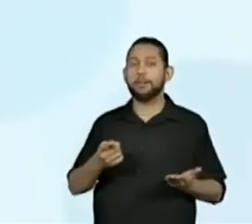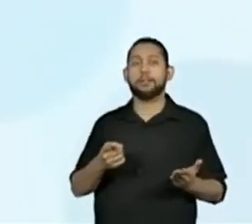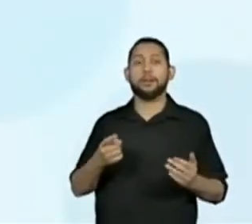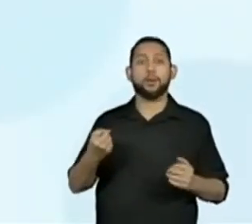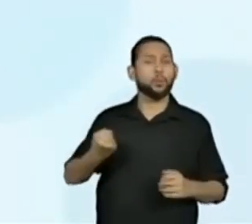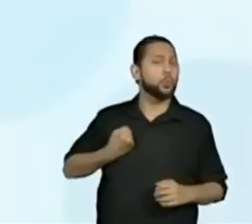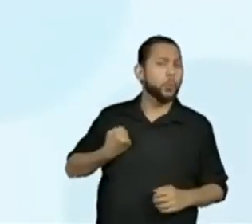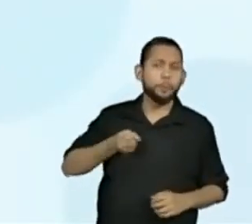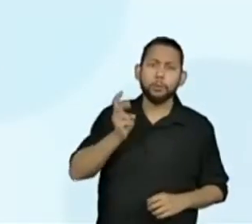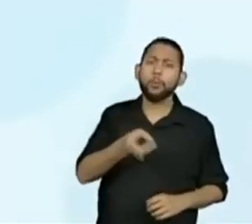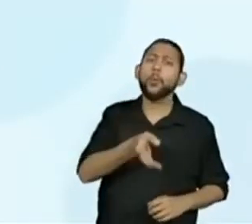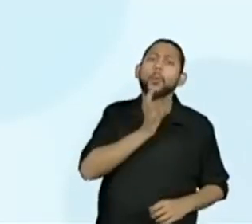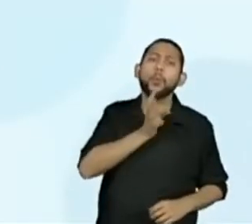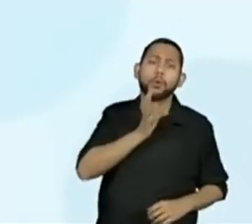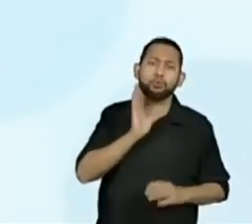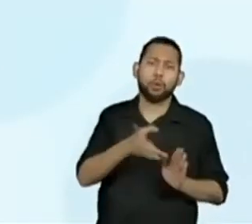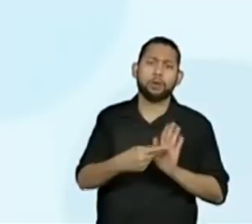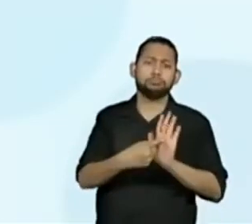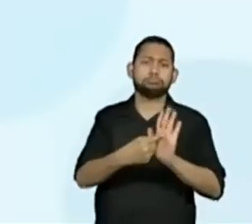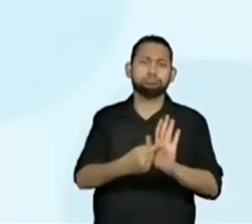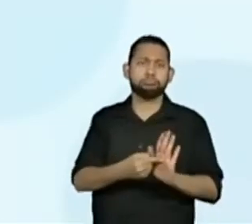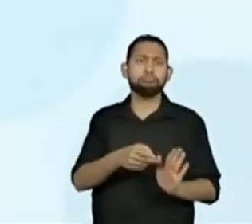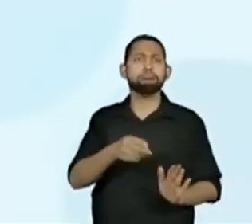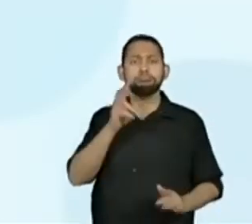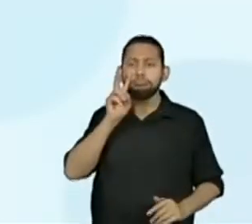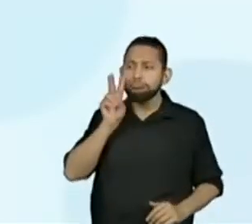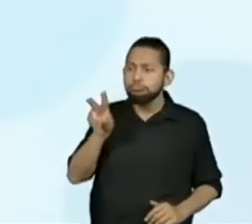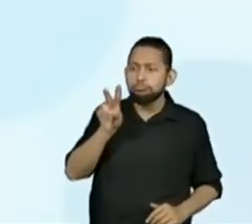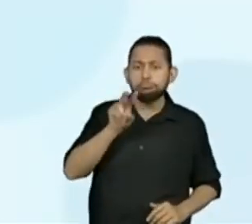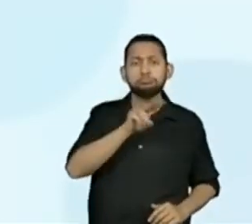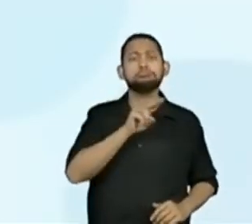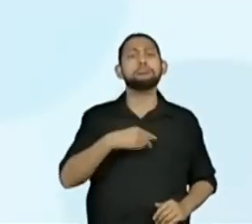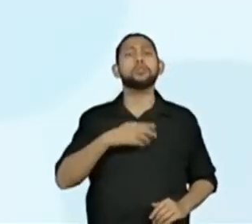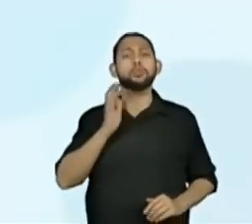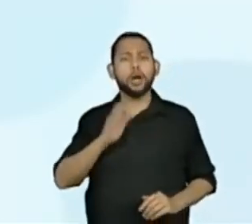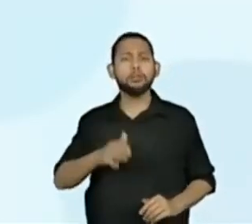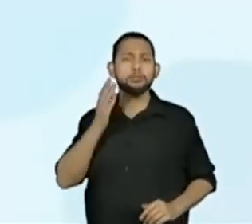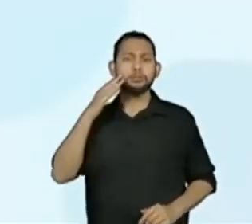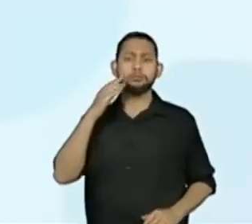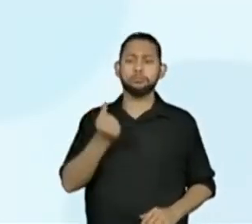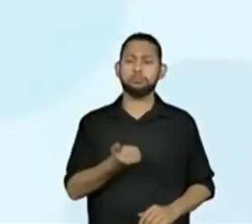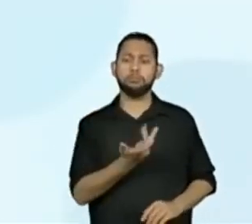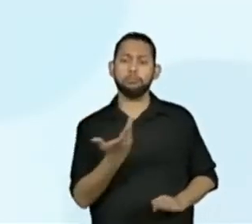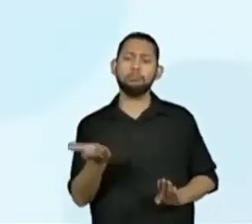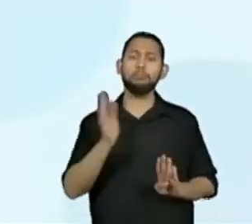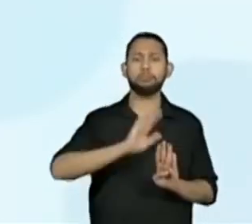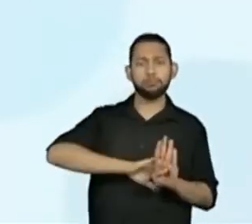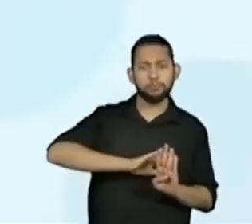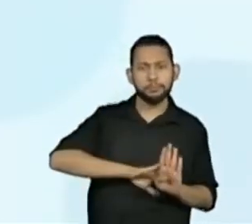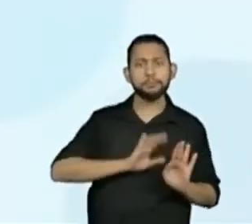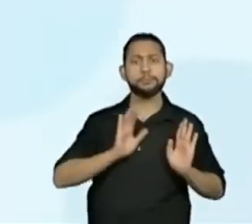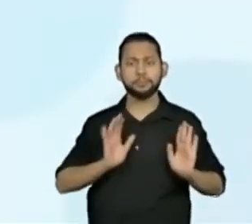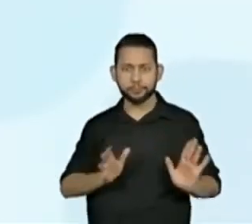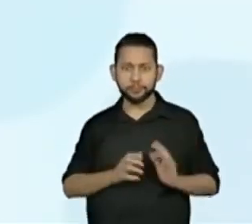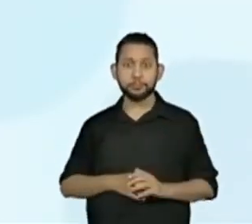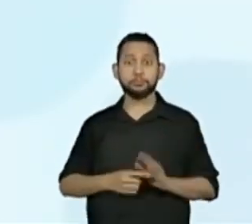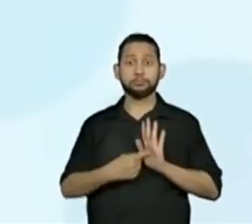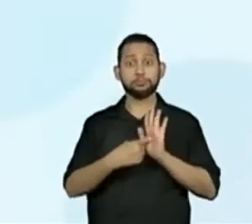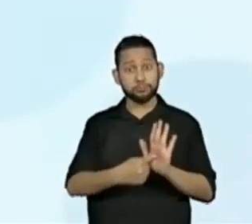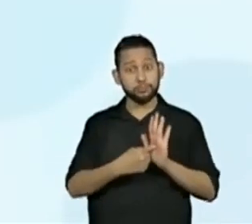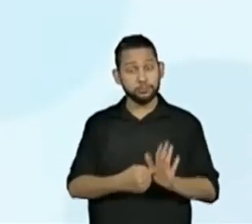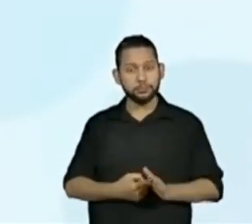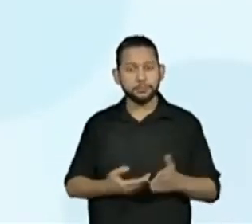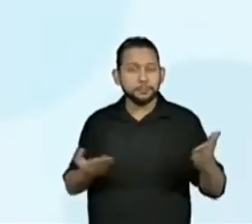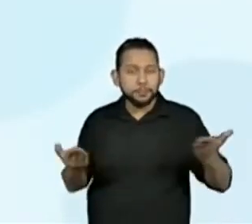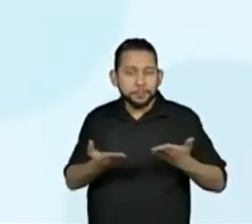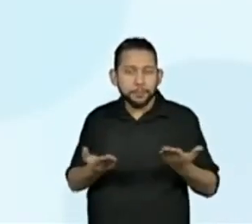mesmos números que estavam na outra atividade, que nós já analisamos os valores posicionais deles, já fizemos a leitura.